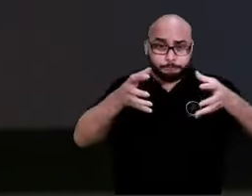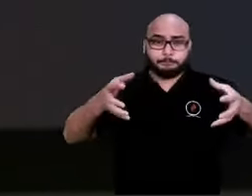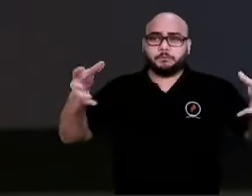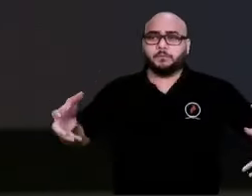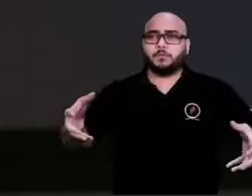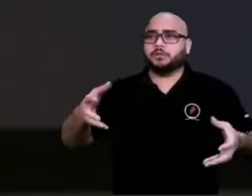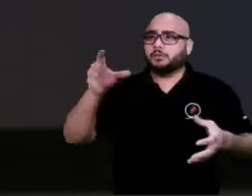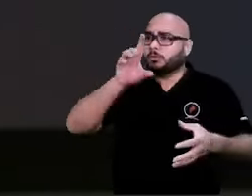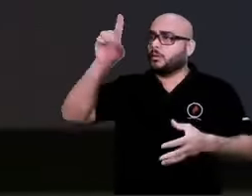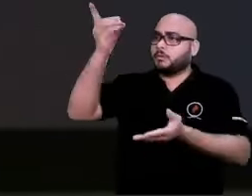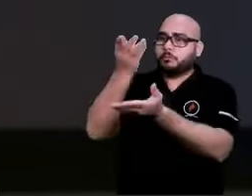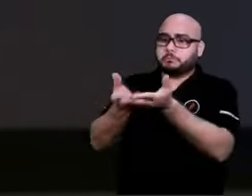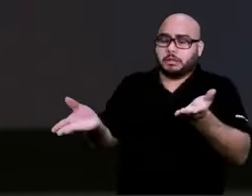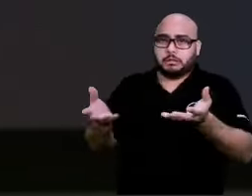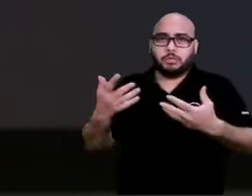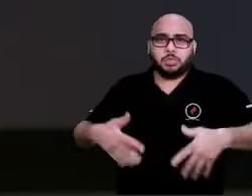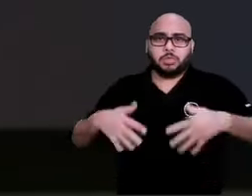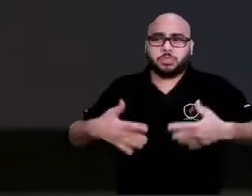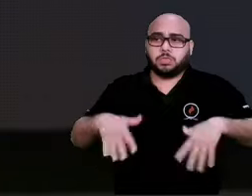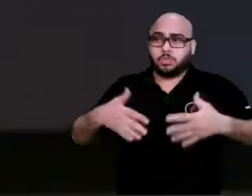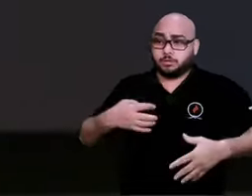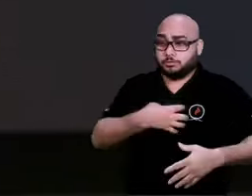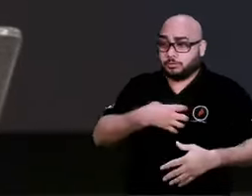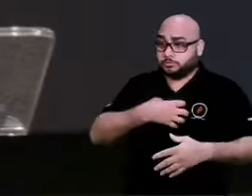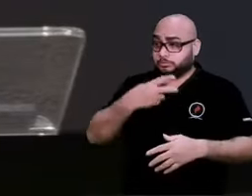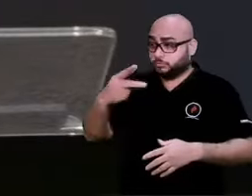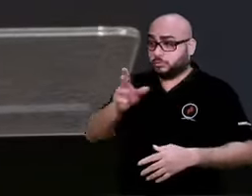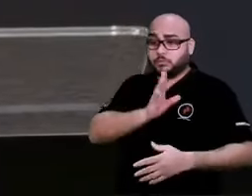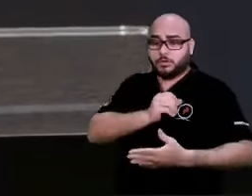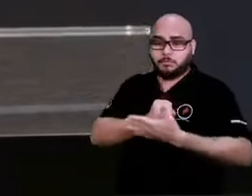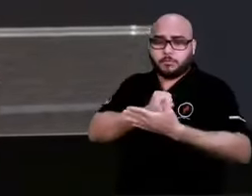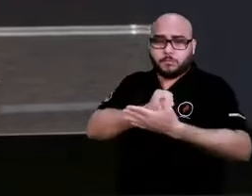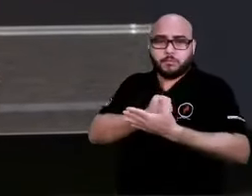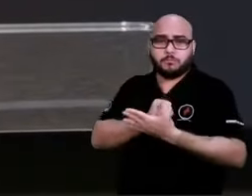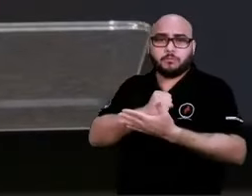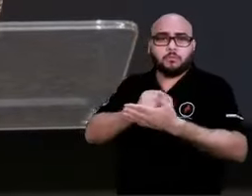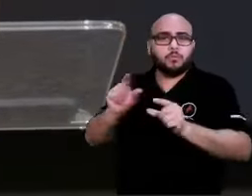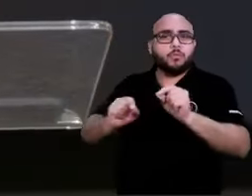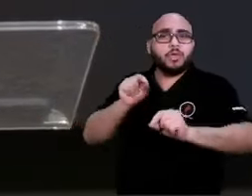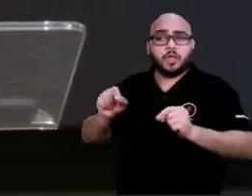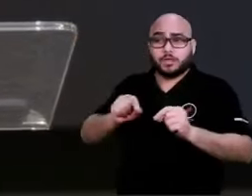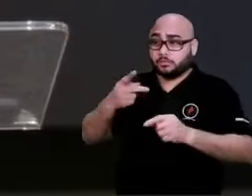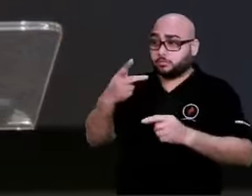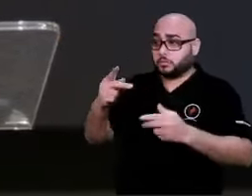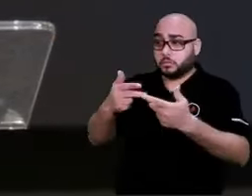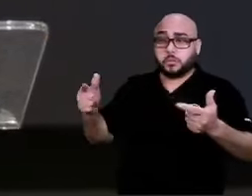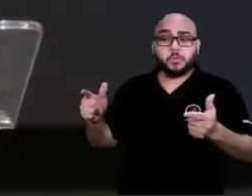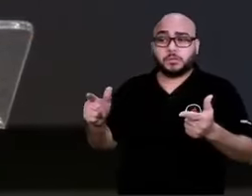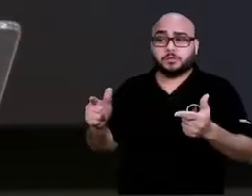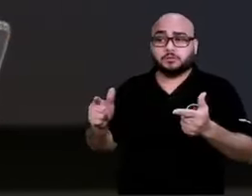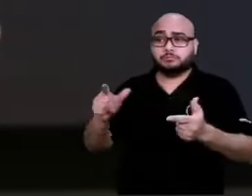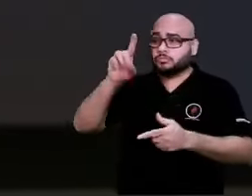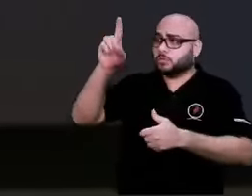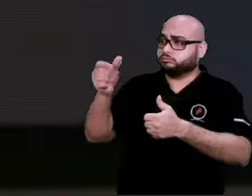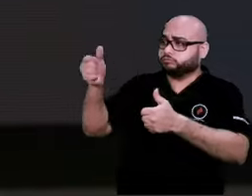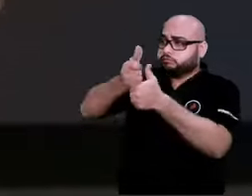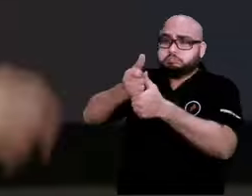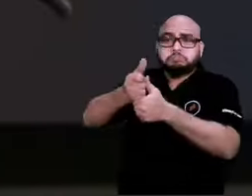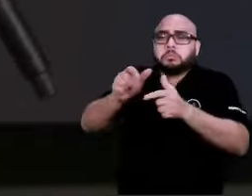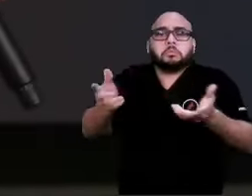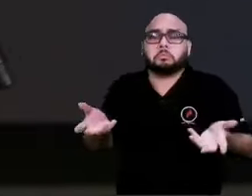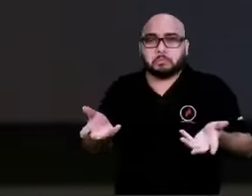o lugar que você acha mais forte é o primeiro lugar que eu vou tomar. Tudo aquilo que entrou no lugar de Deus, se Isaac tem